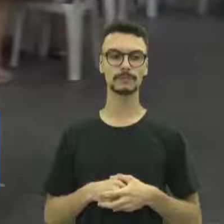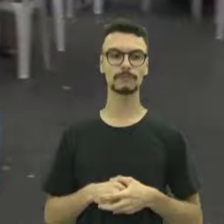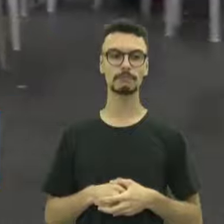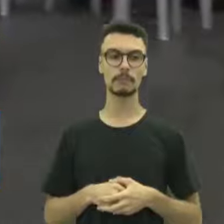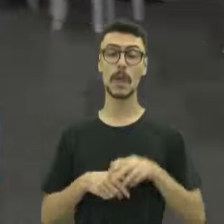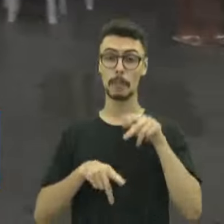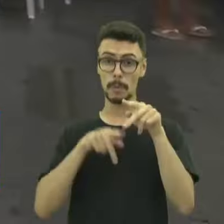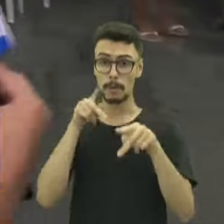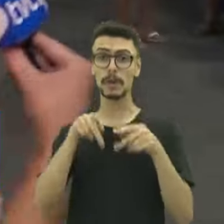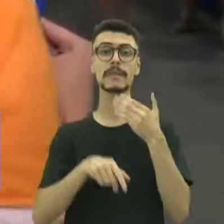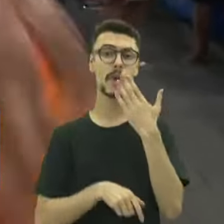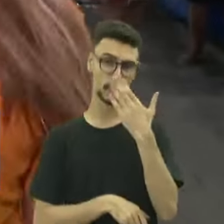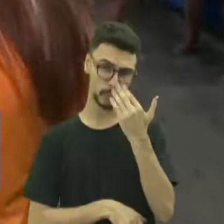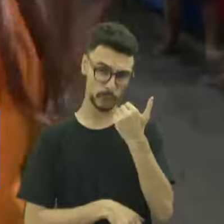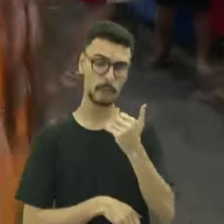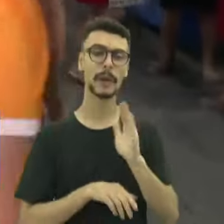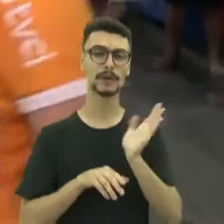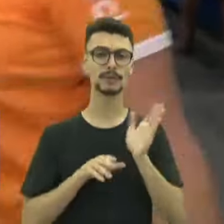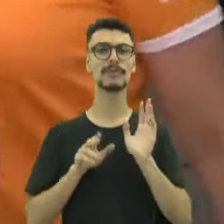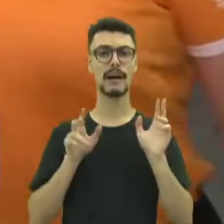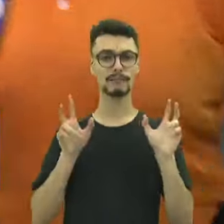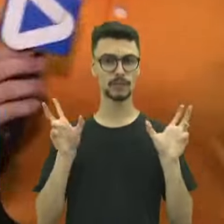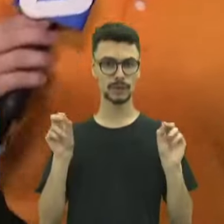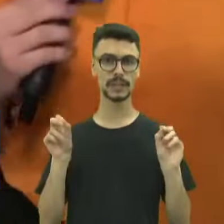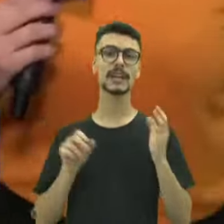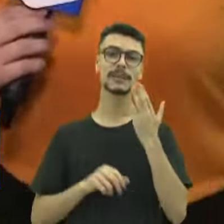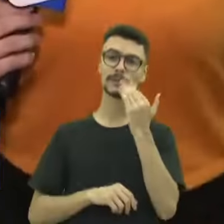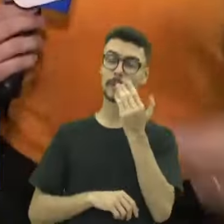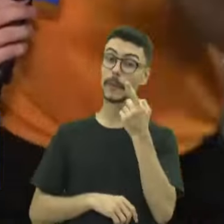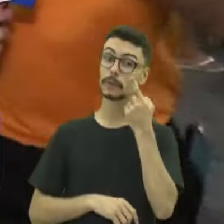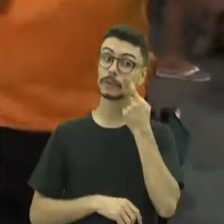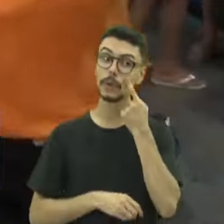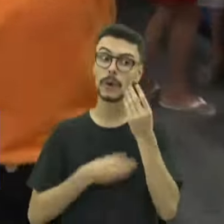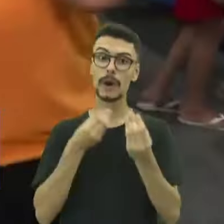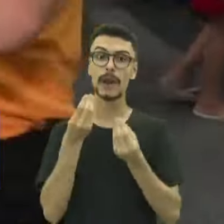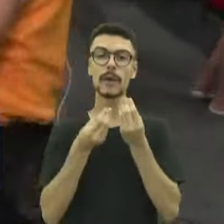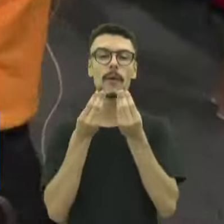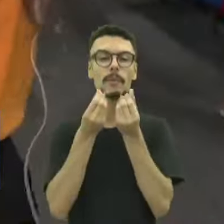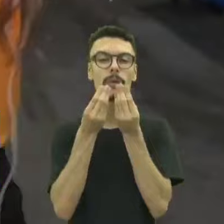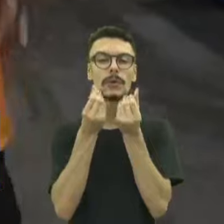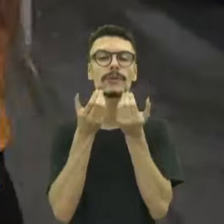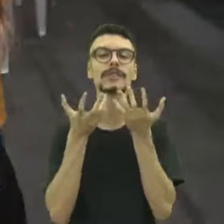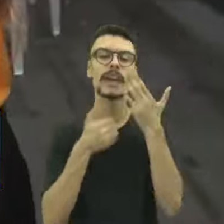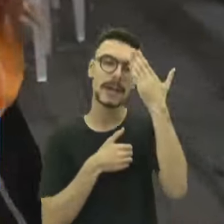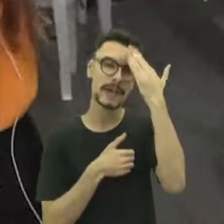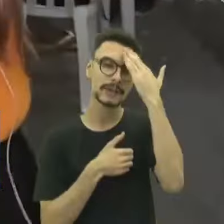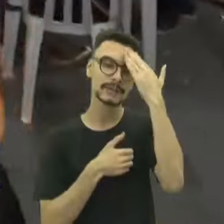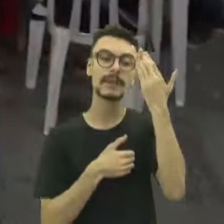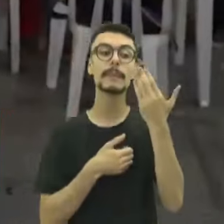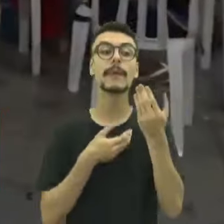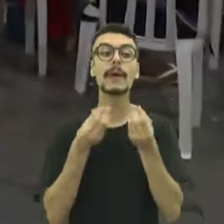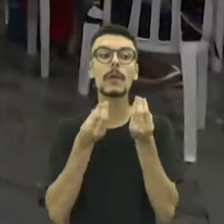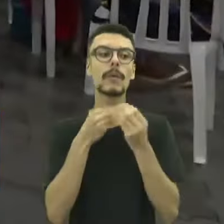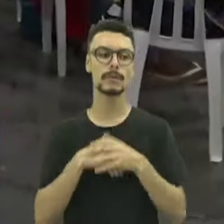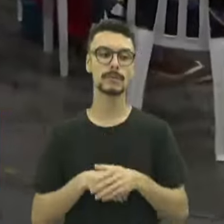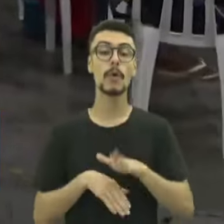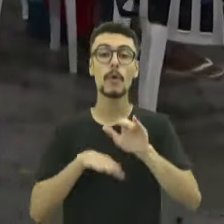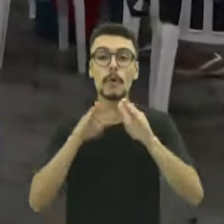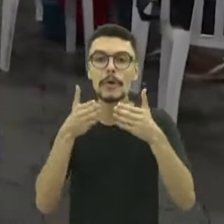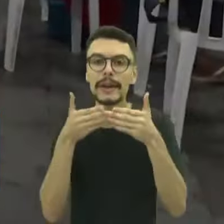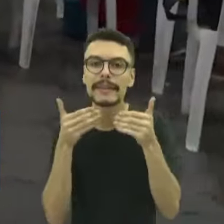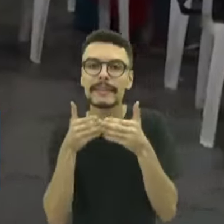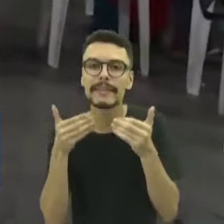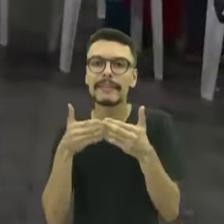já comendo caranguejo. Vamos ver aqui, olha. Como que tá o gostinho? Quero saber de quem tá comendo. Pessoal, licença, viu? Já